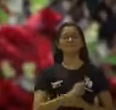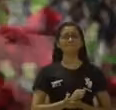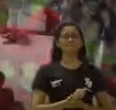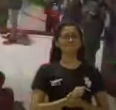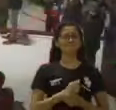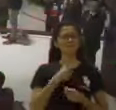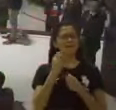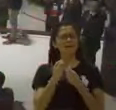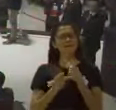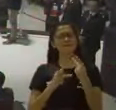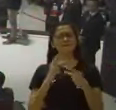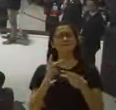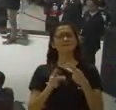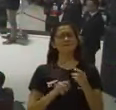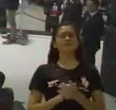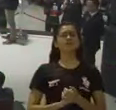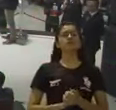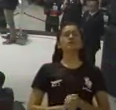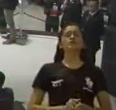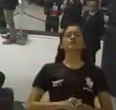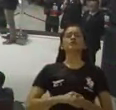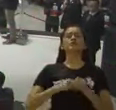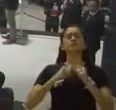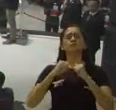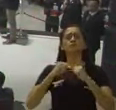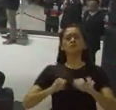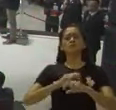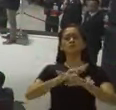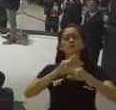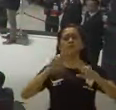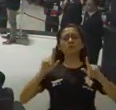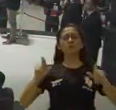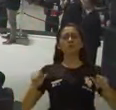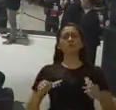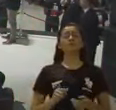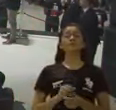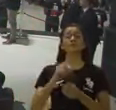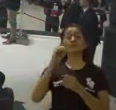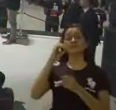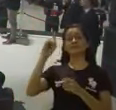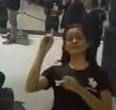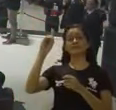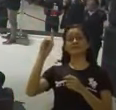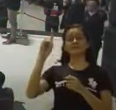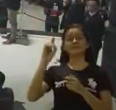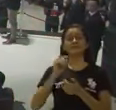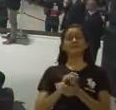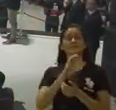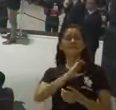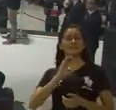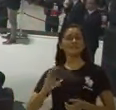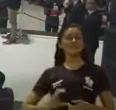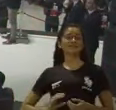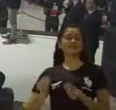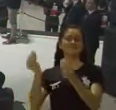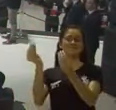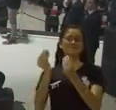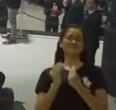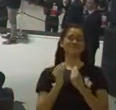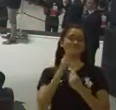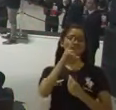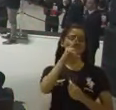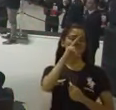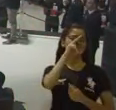diz assim: eu posso todas as coisas naquele ou em Cristo que